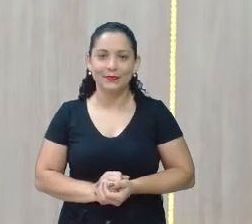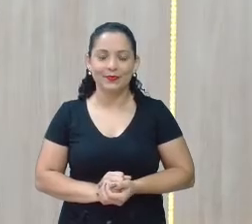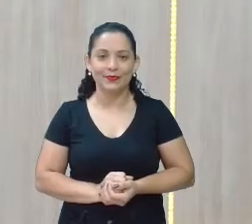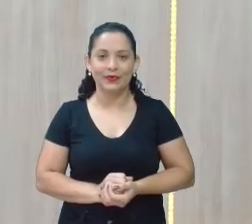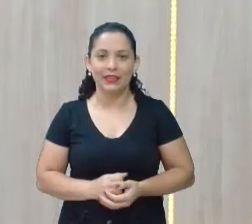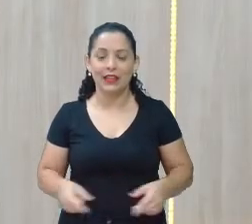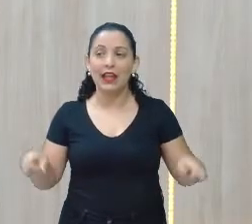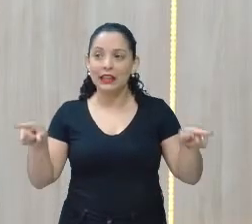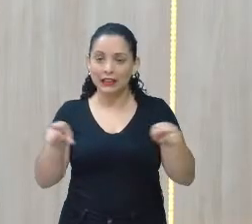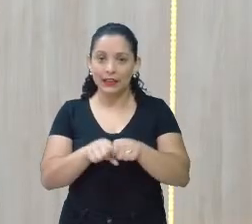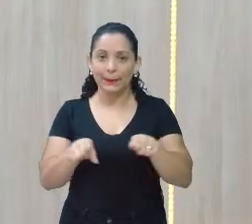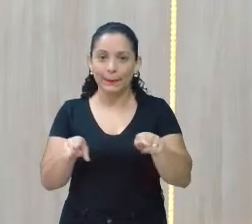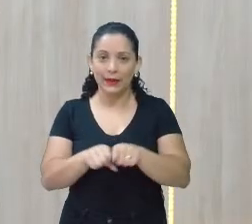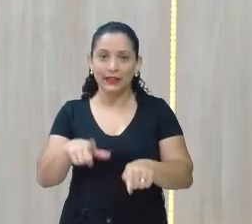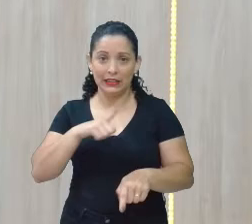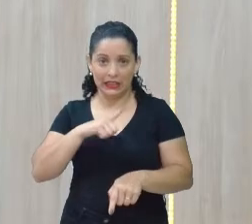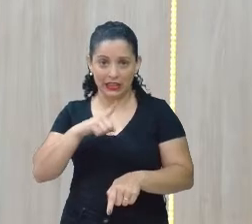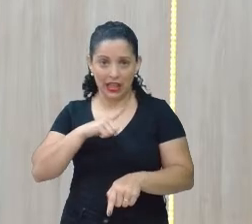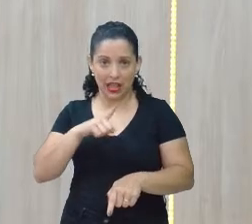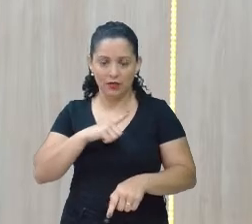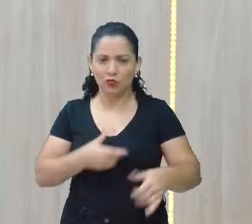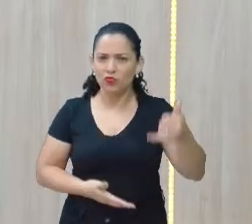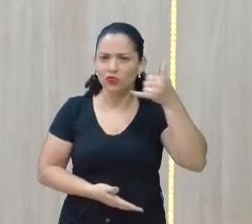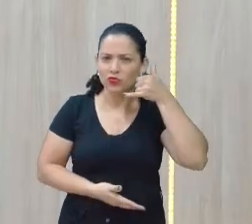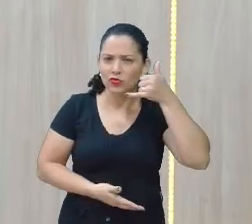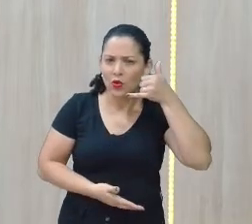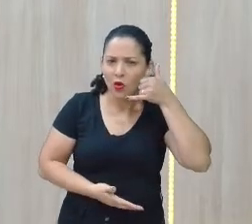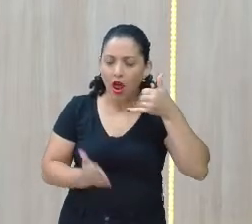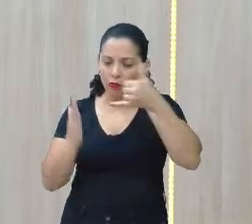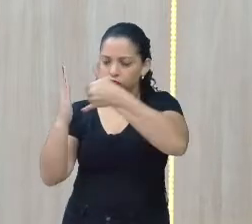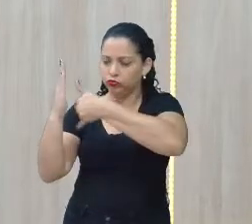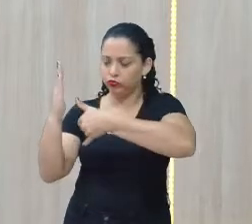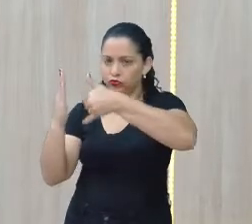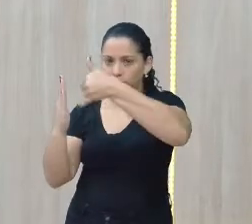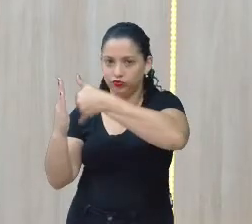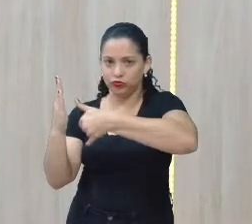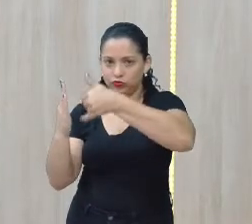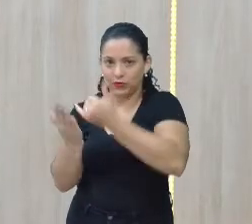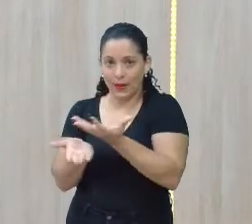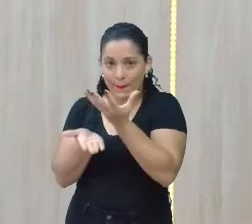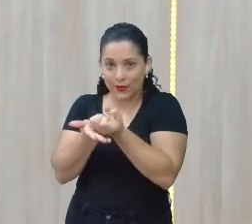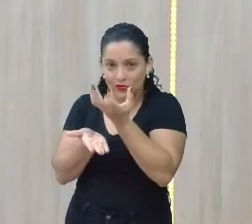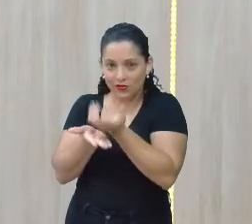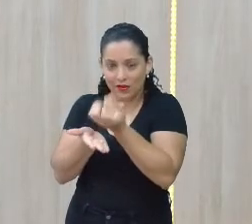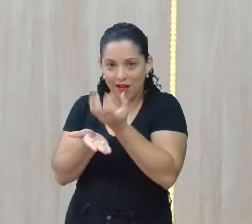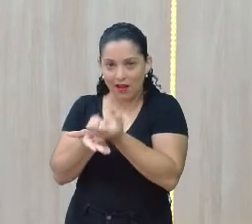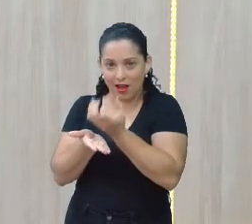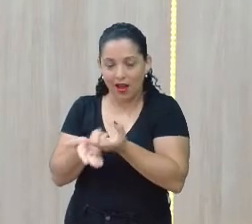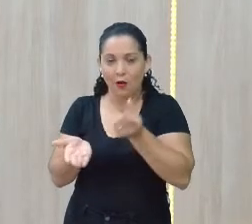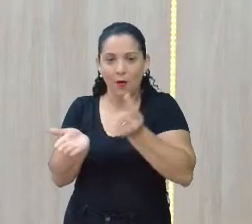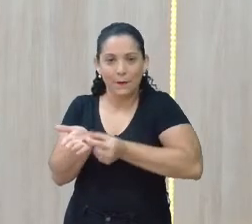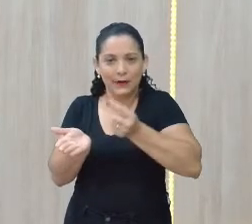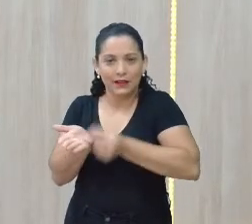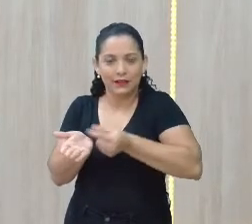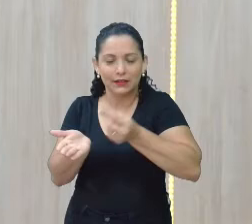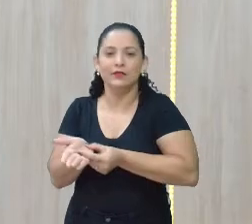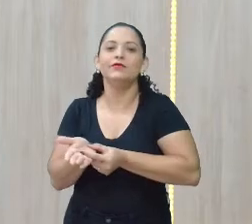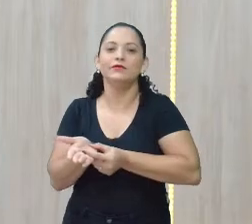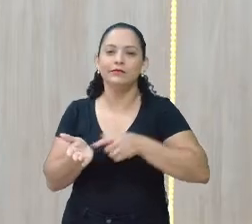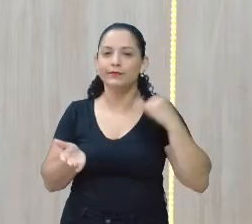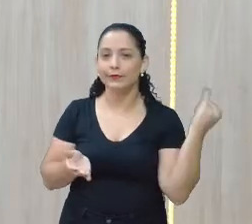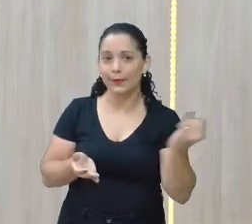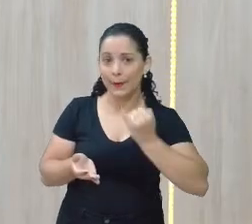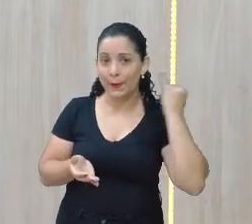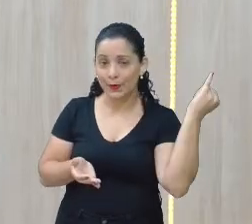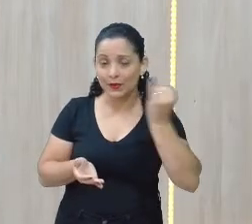E também tem uma questão de um QR Code, tá, gente? Que é para vocês baixarem o aplicativo aqui do Educa Recife. E é bem interessante que vocês